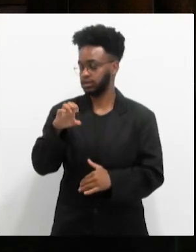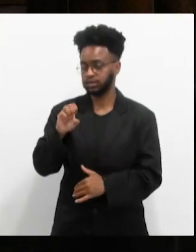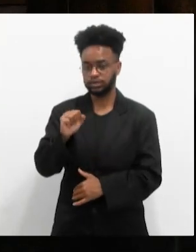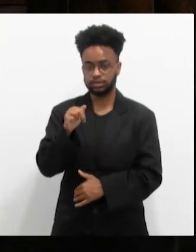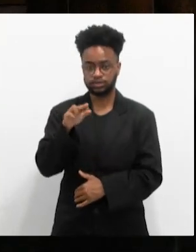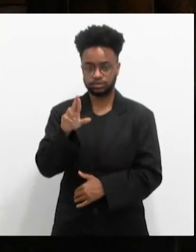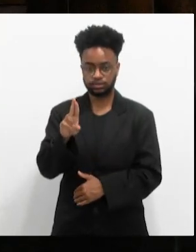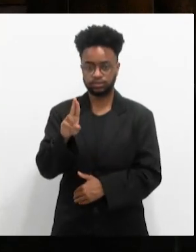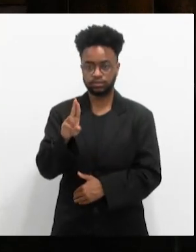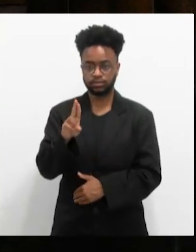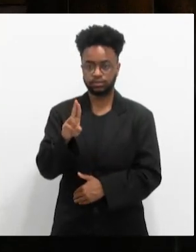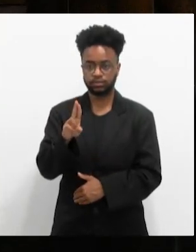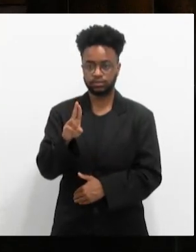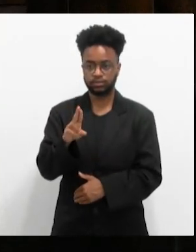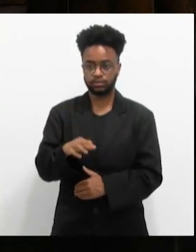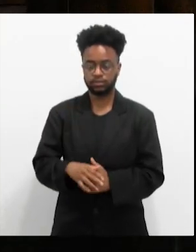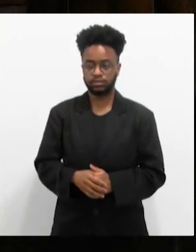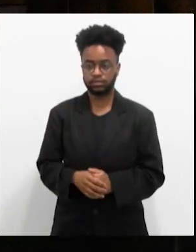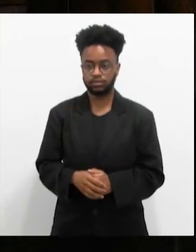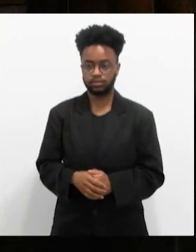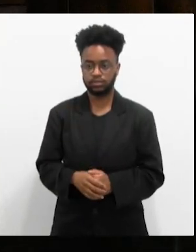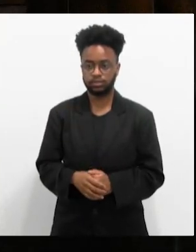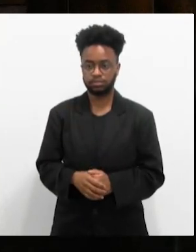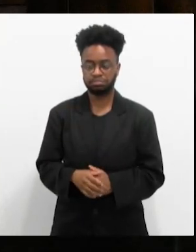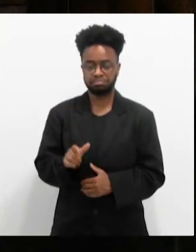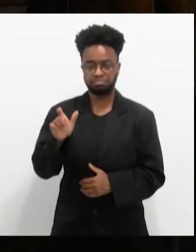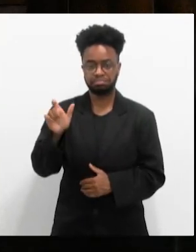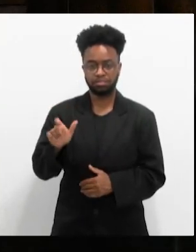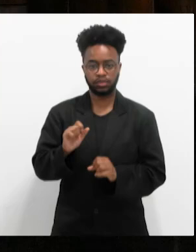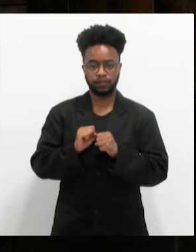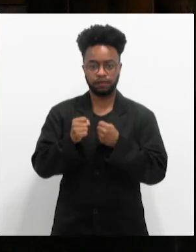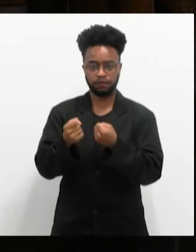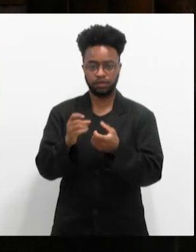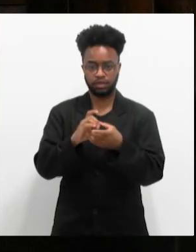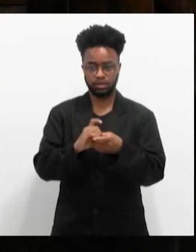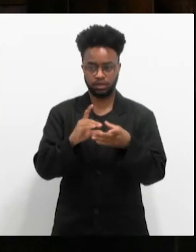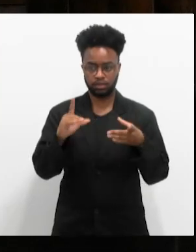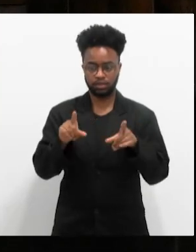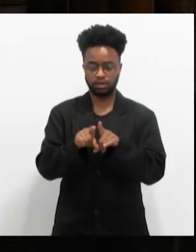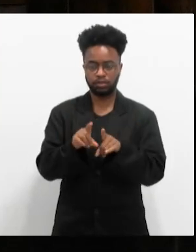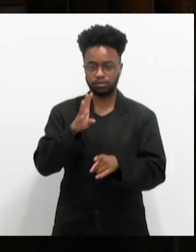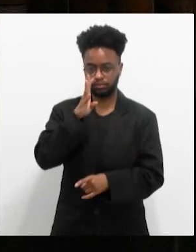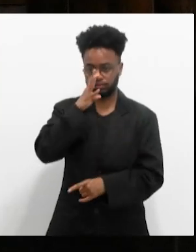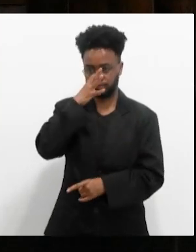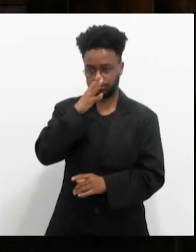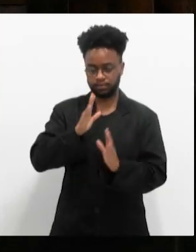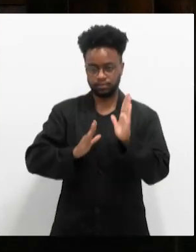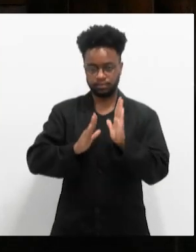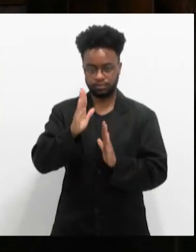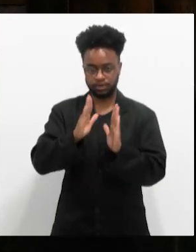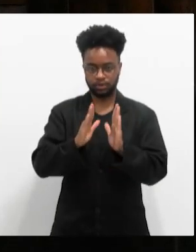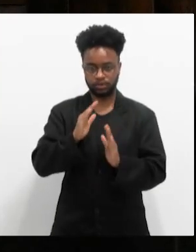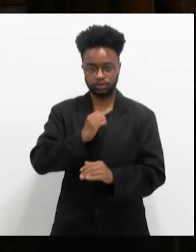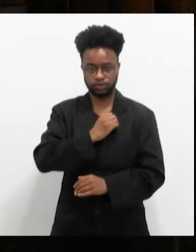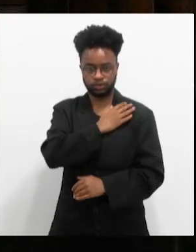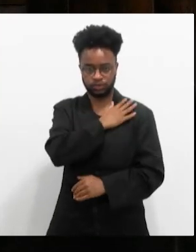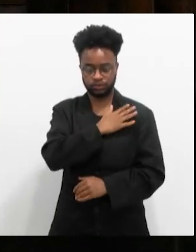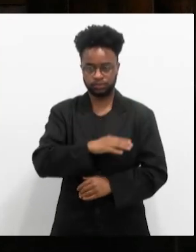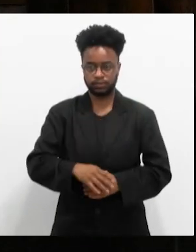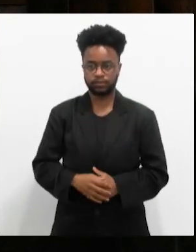César Maia era um profundo democrata que resistiu à ditadura.